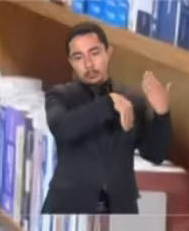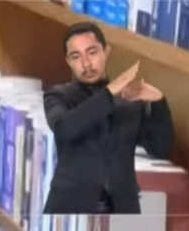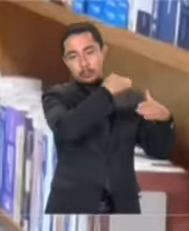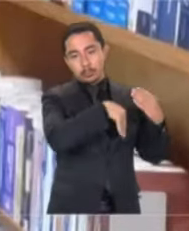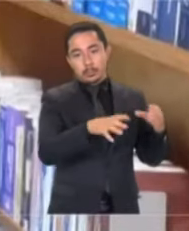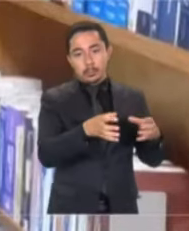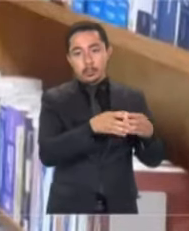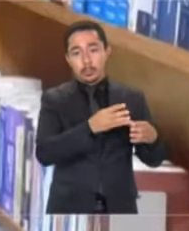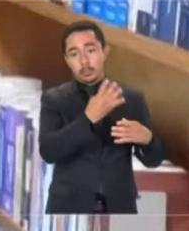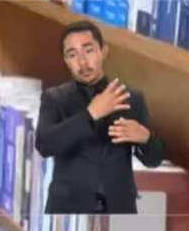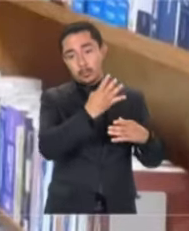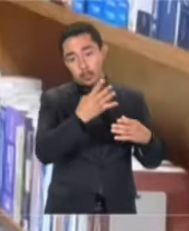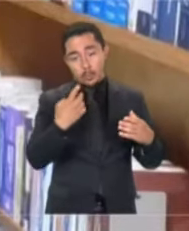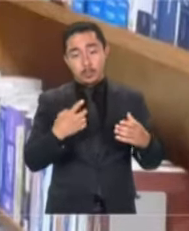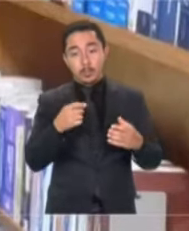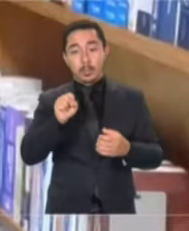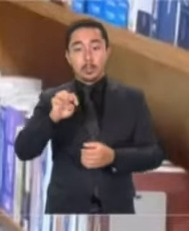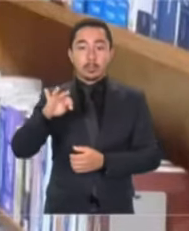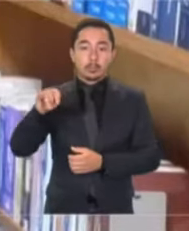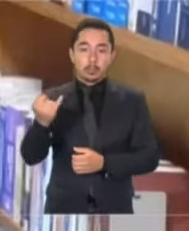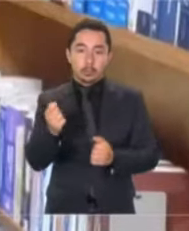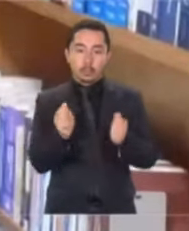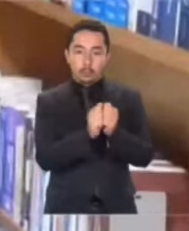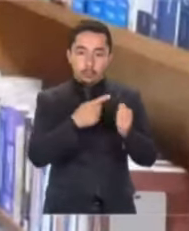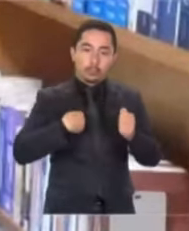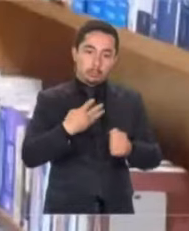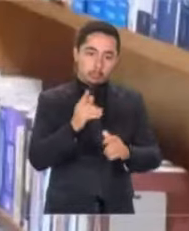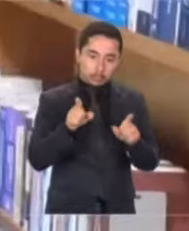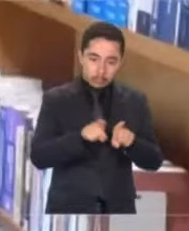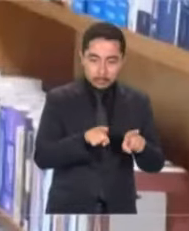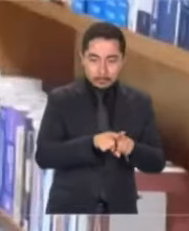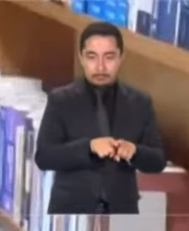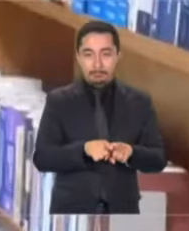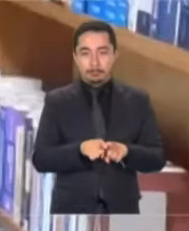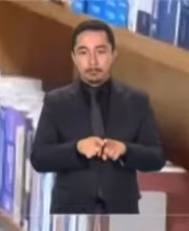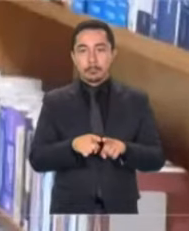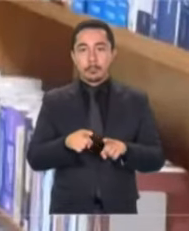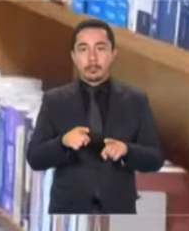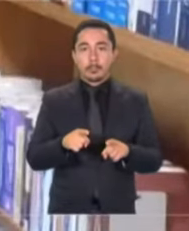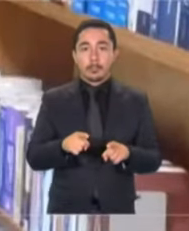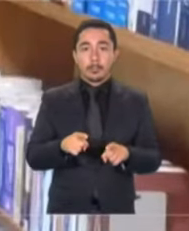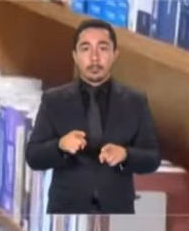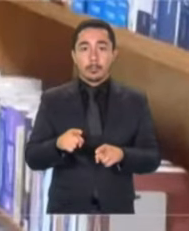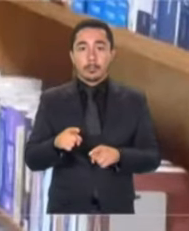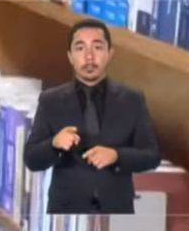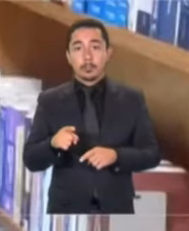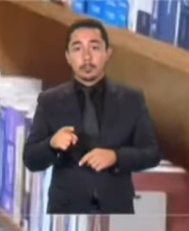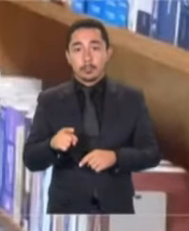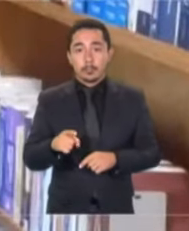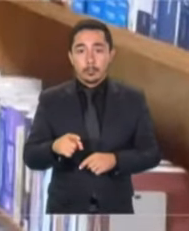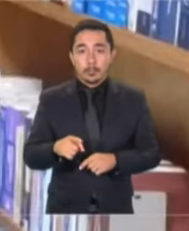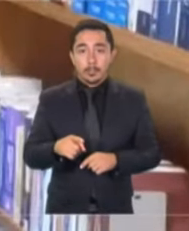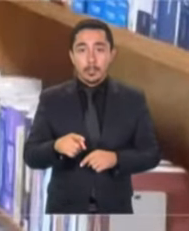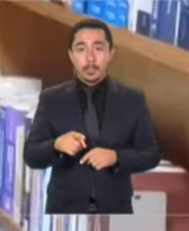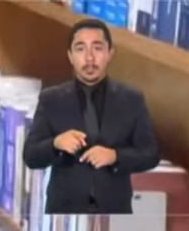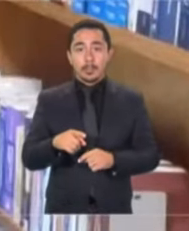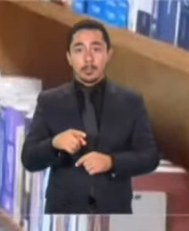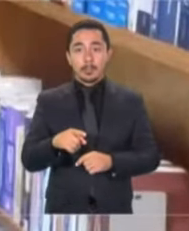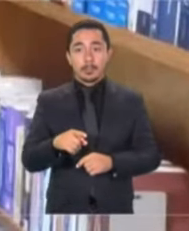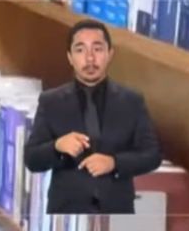do qual participamos, e que versava exatamente essa atuação parasitária